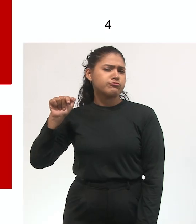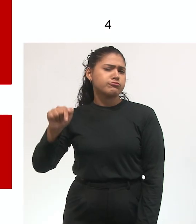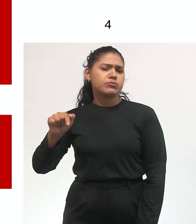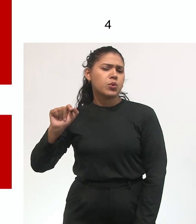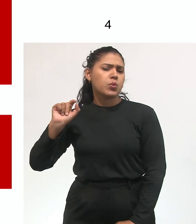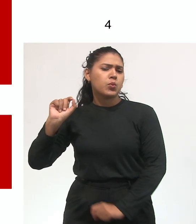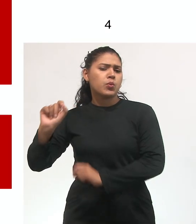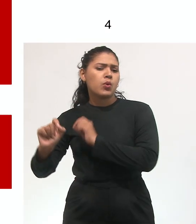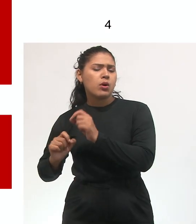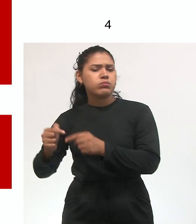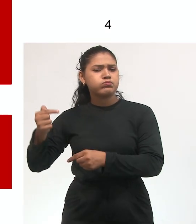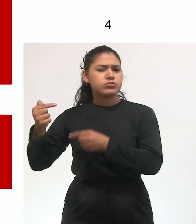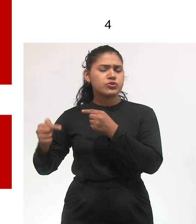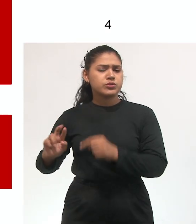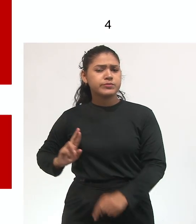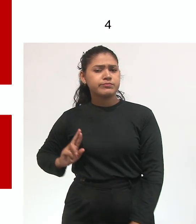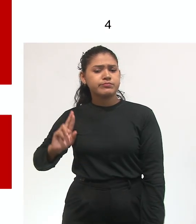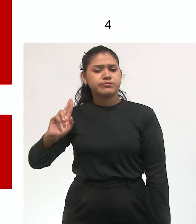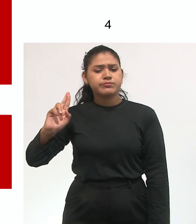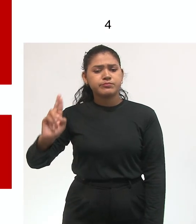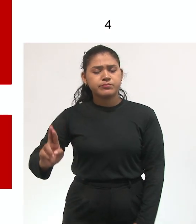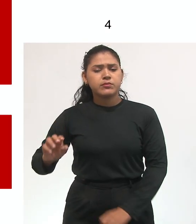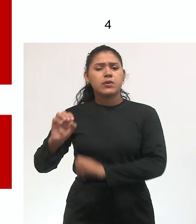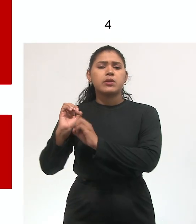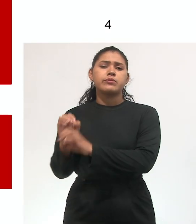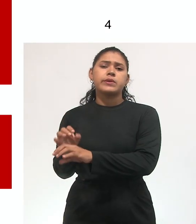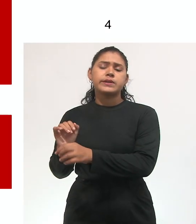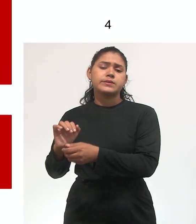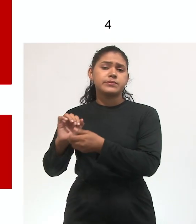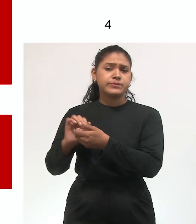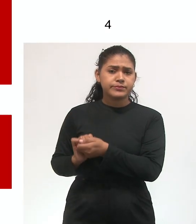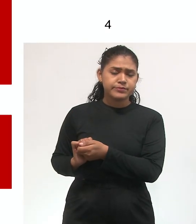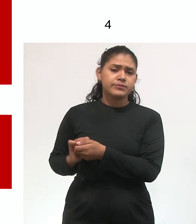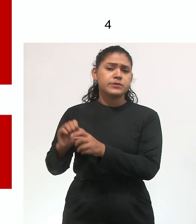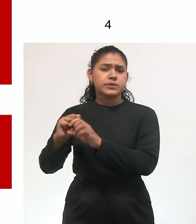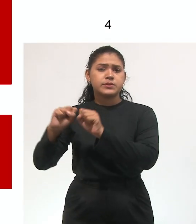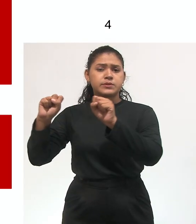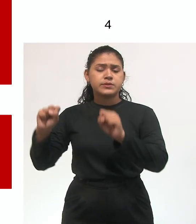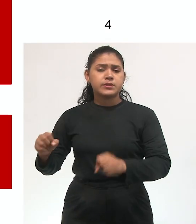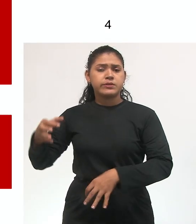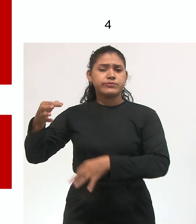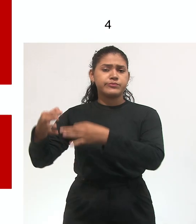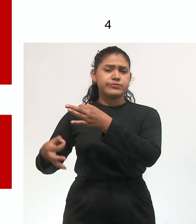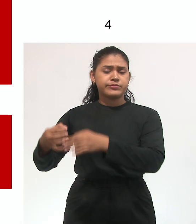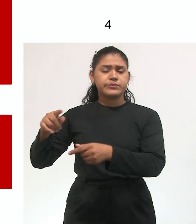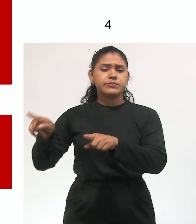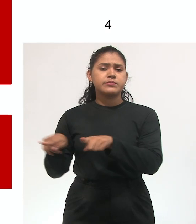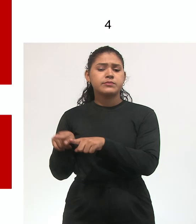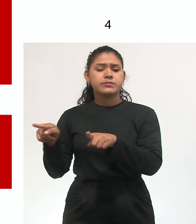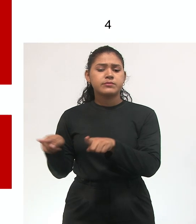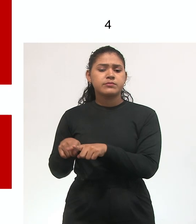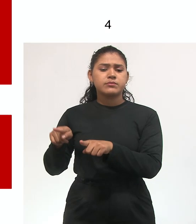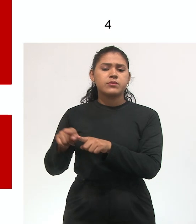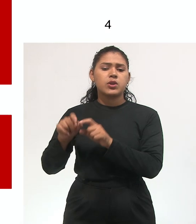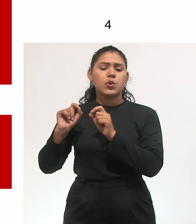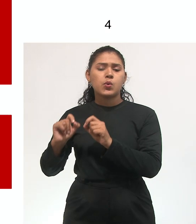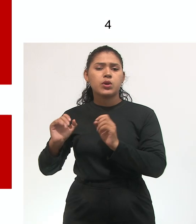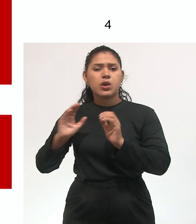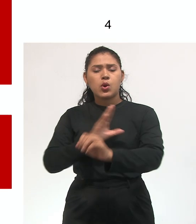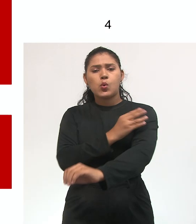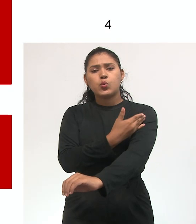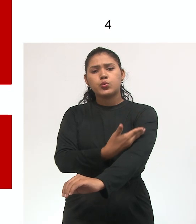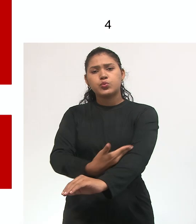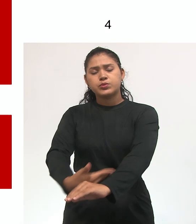políticas, pela religião, pela educação, né, pelo sistema jurídico e pelos comportamentos